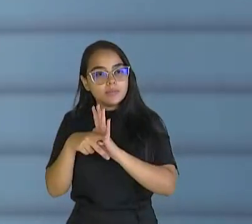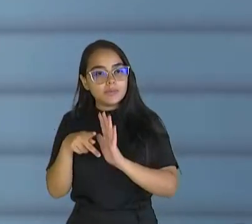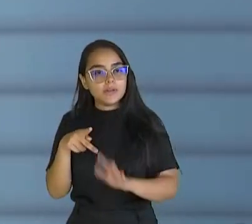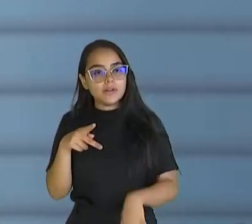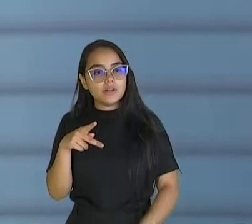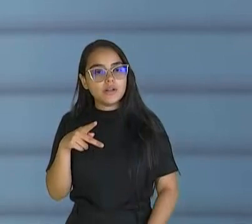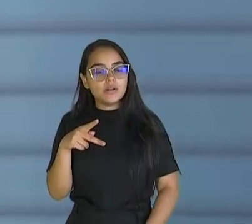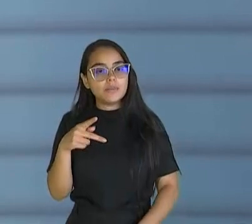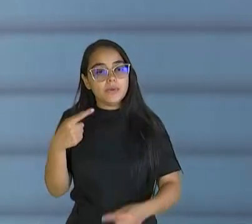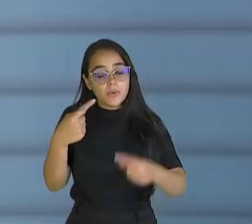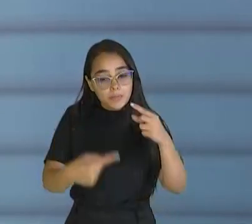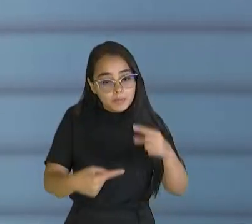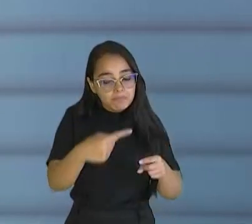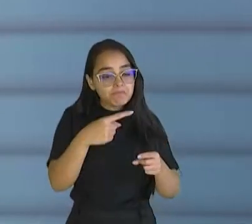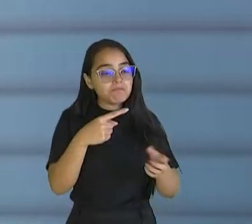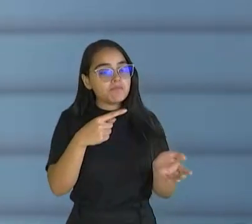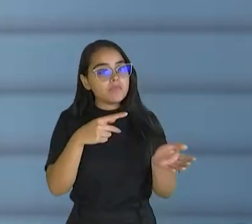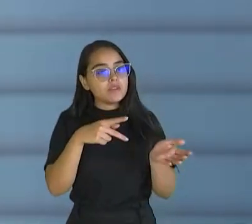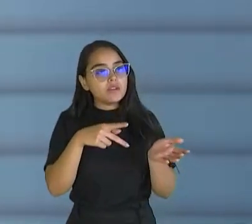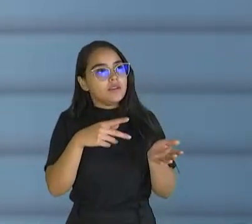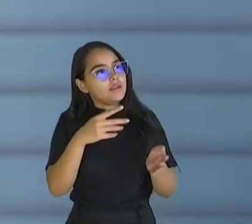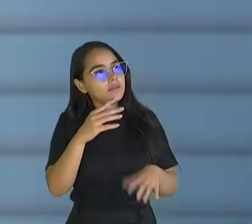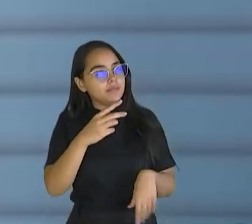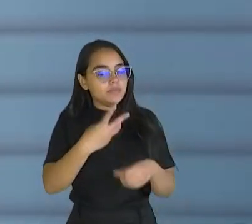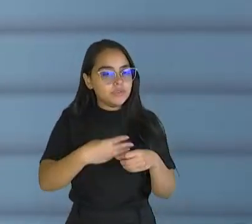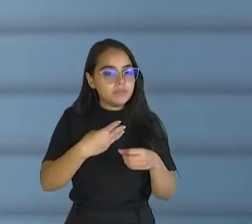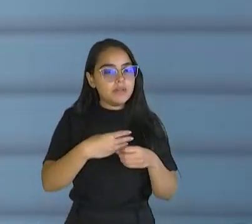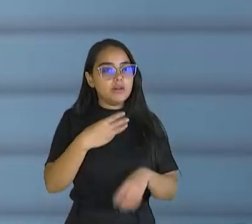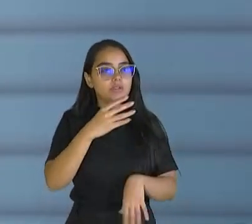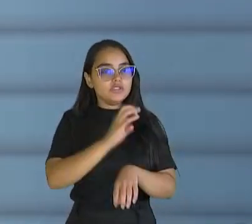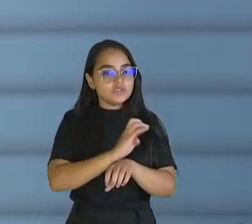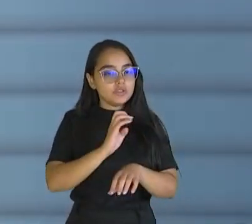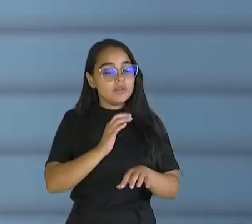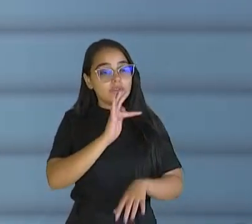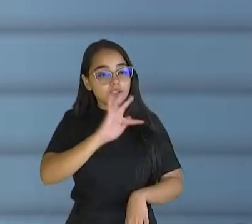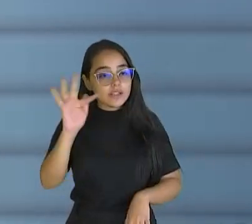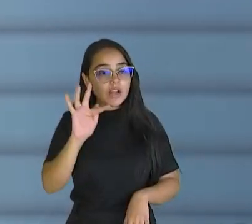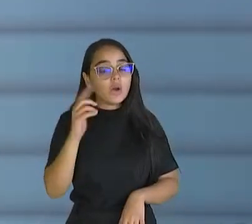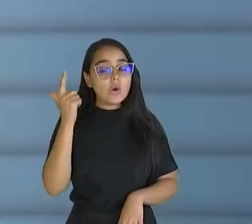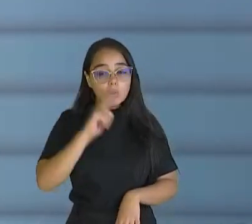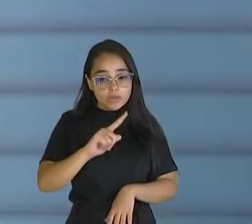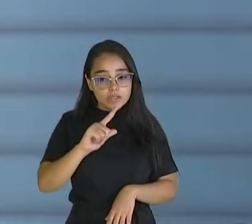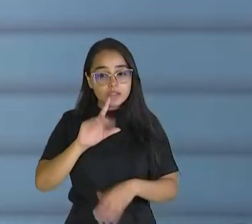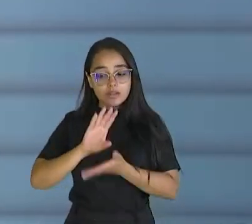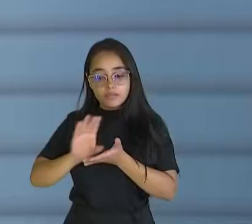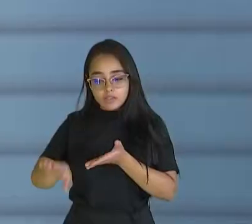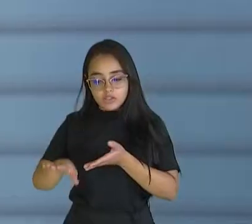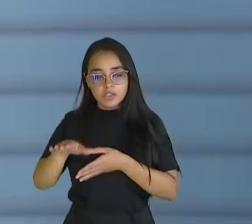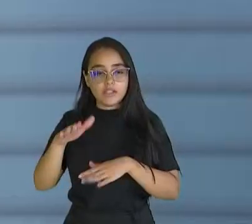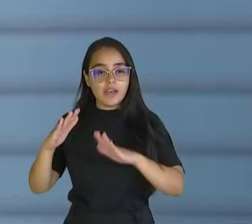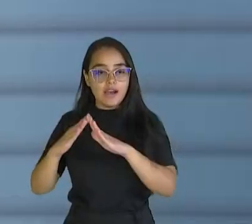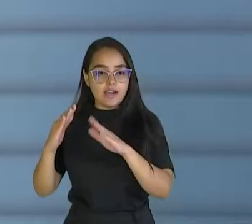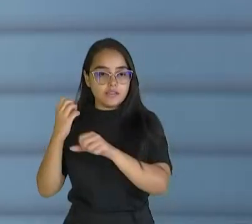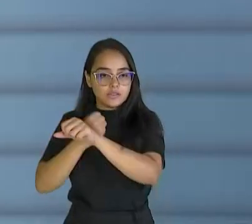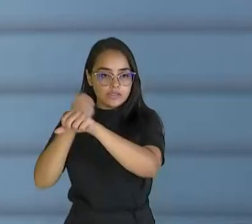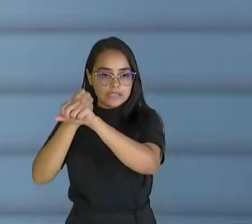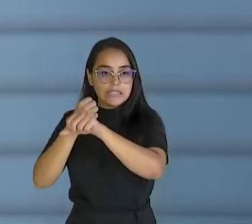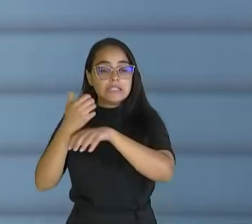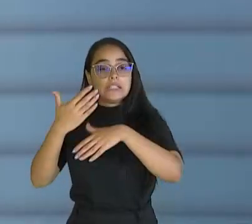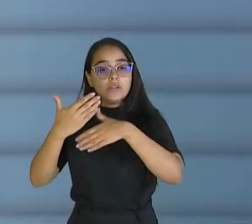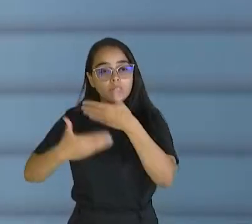de políticos, tanto do municipal, estadual e federal, para colocar a casa de pé. Então, foi um processo